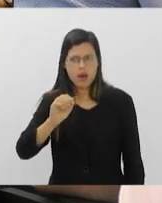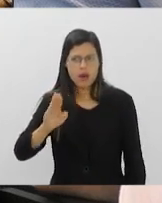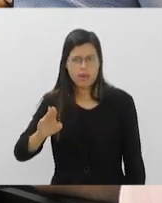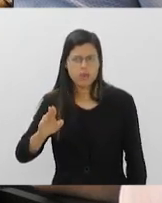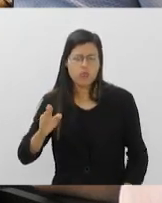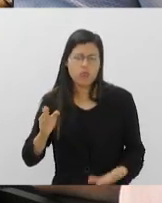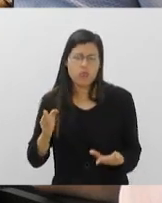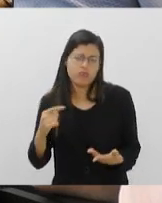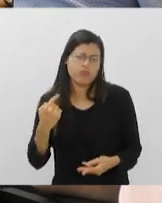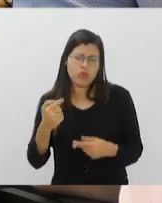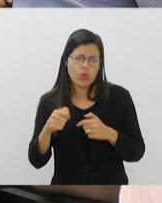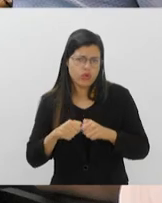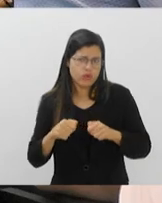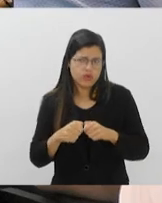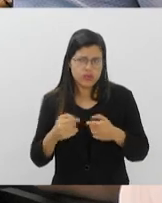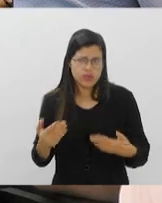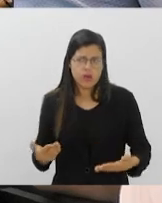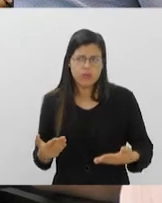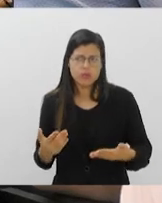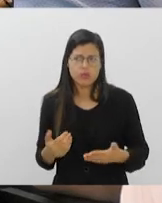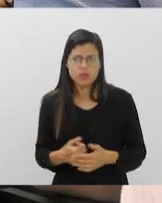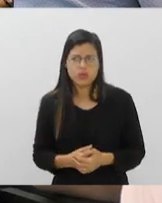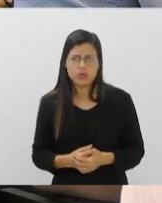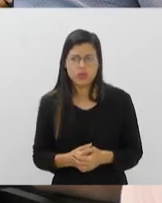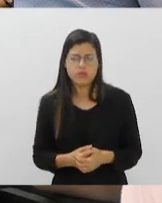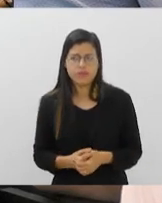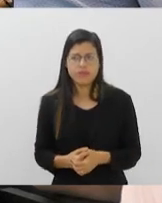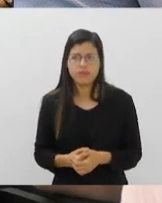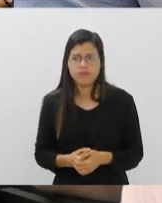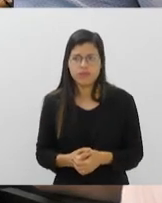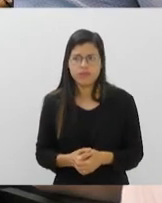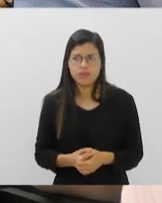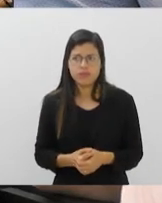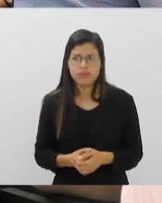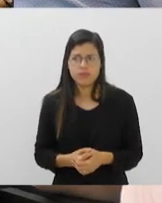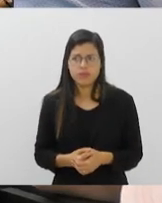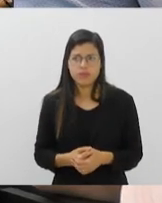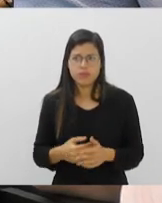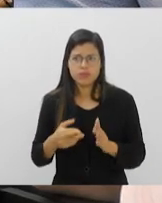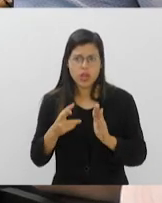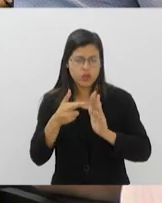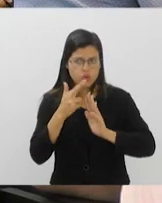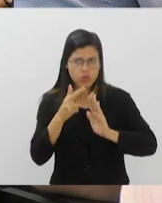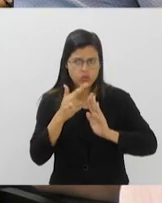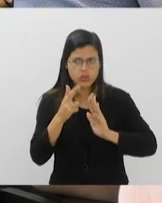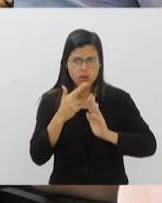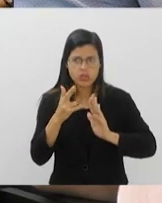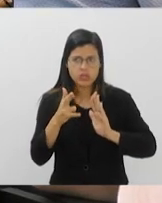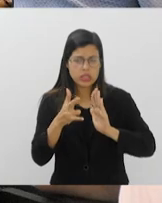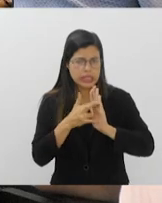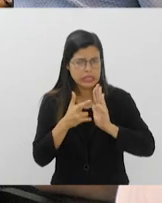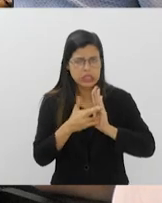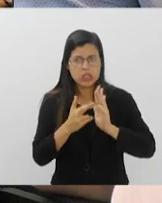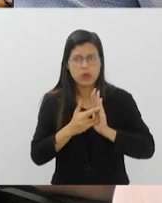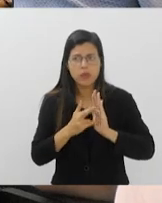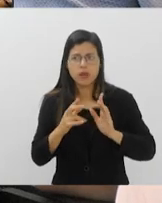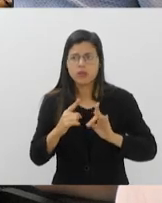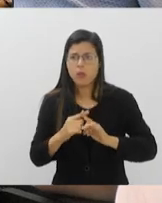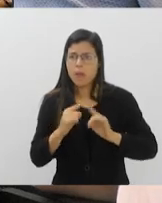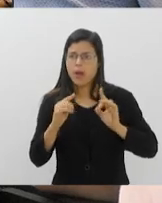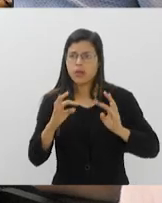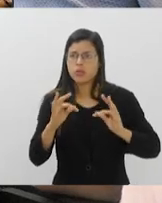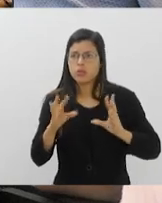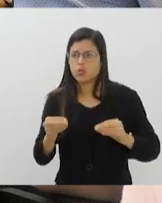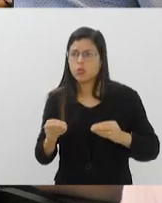gente faz Regimento a gente faz resoluções mas isso tudo praticamente